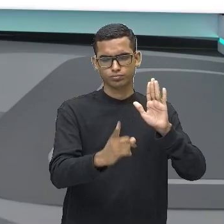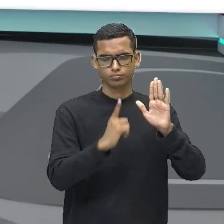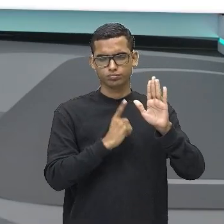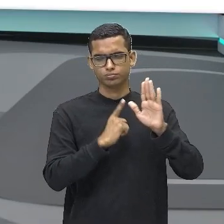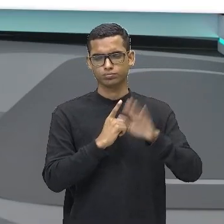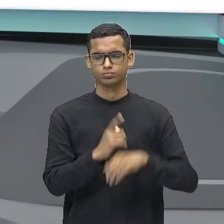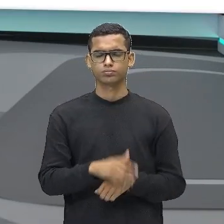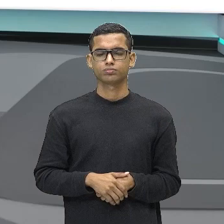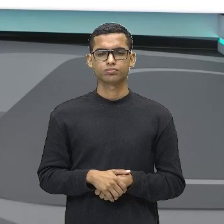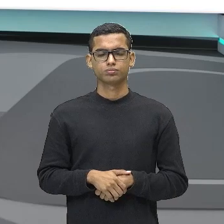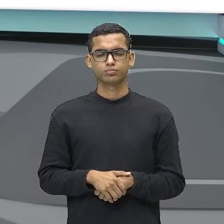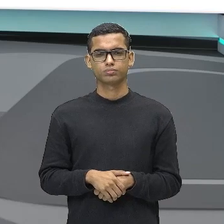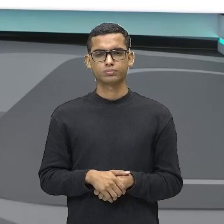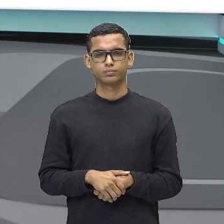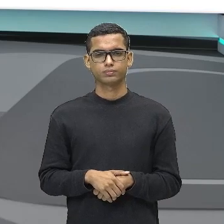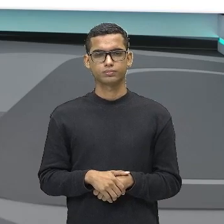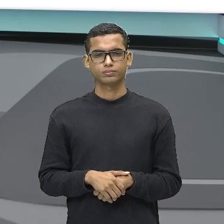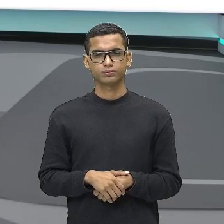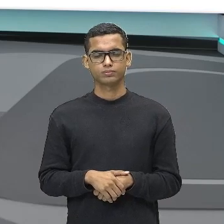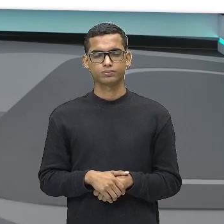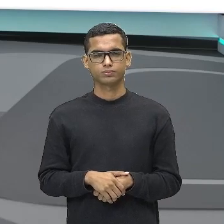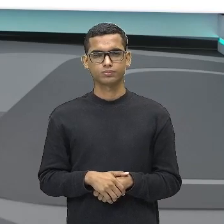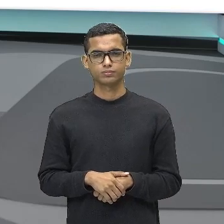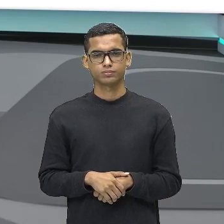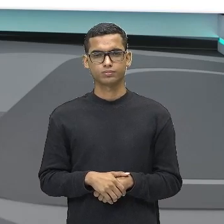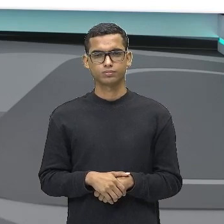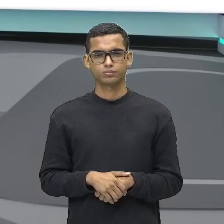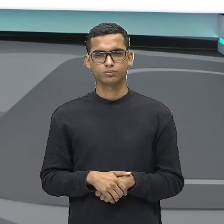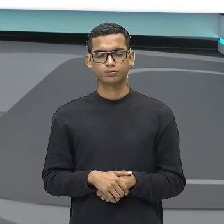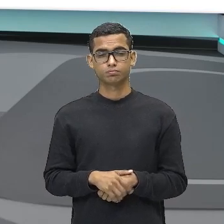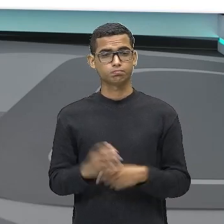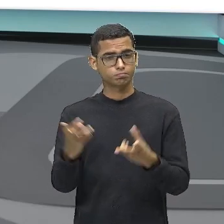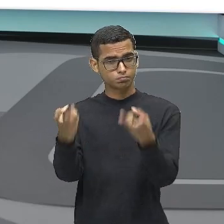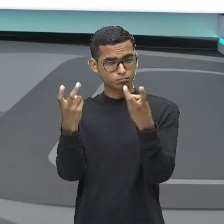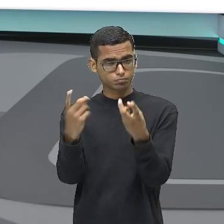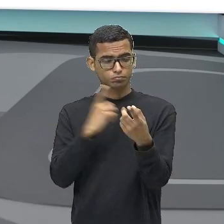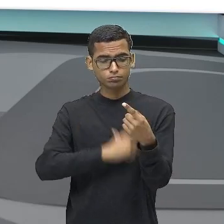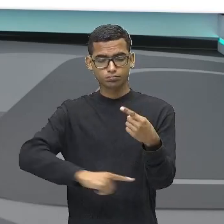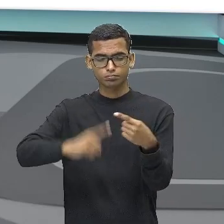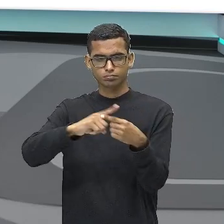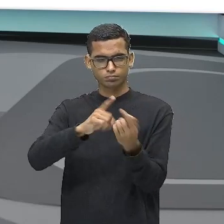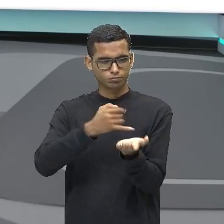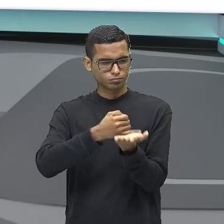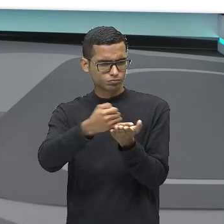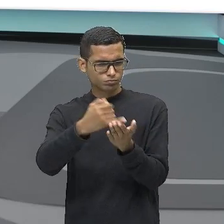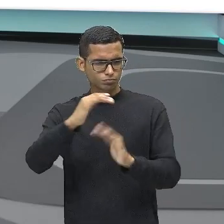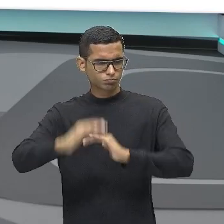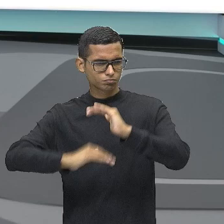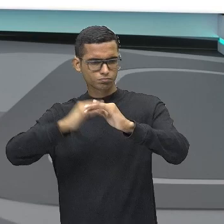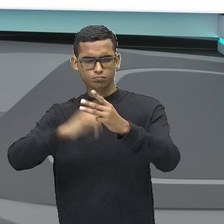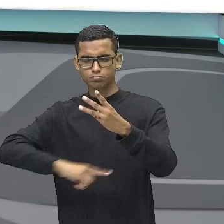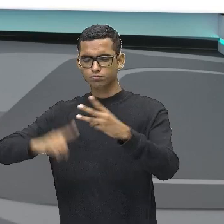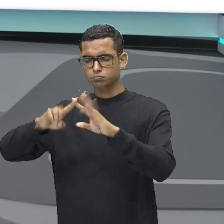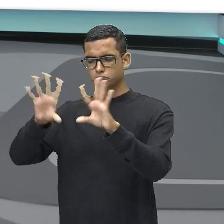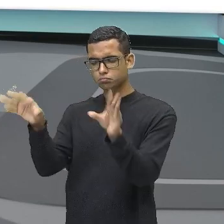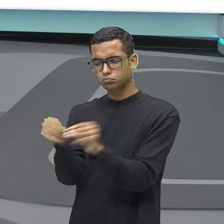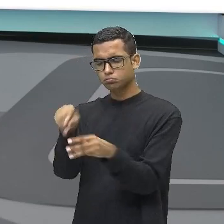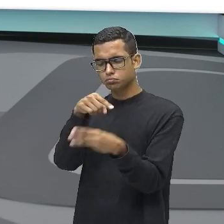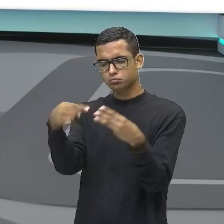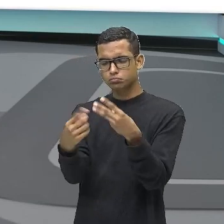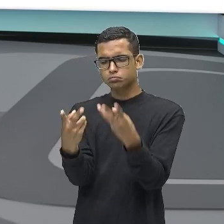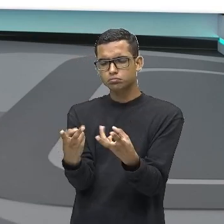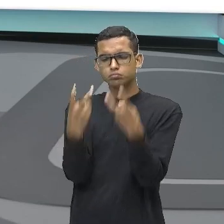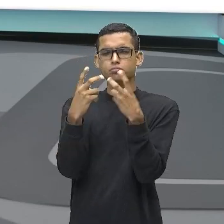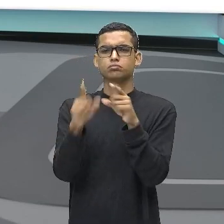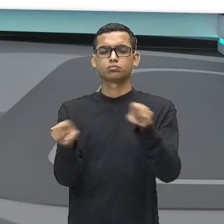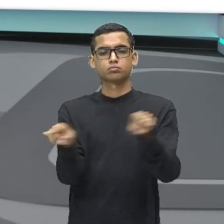gente percebeu que a dinâmica do nosso debate, do início, meio e fim, introdução, desenvolvimento e conclusão, vimos também a linguagem que